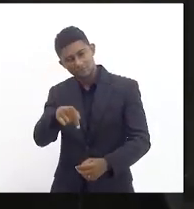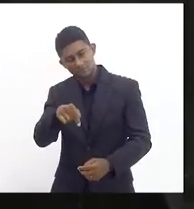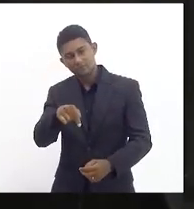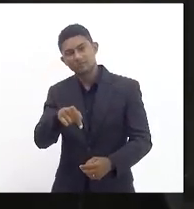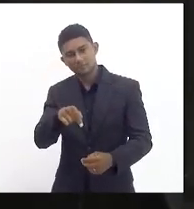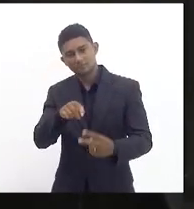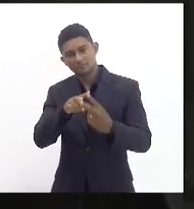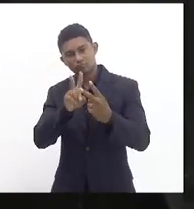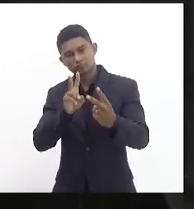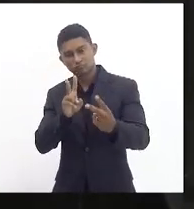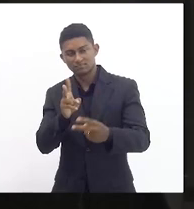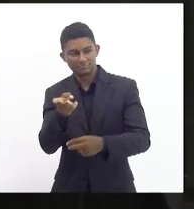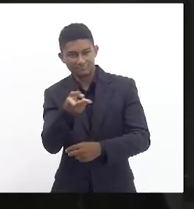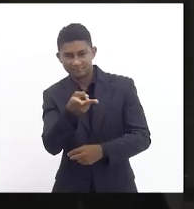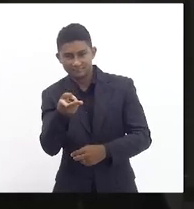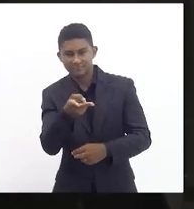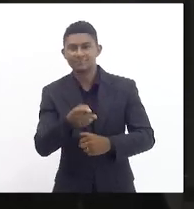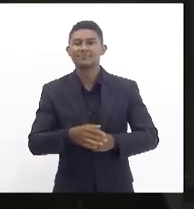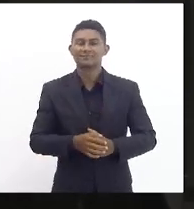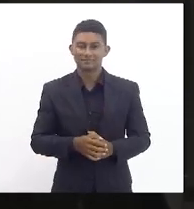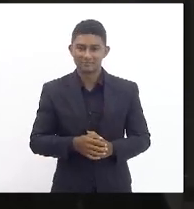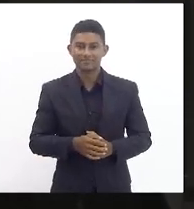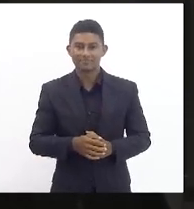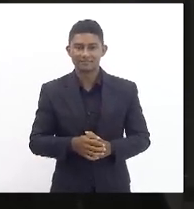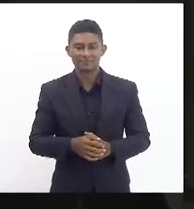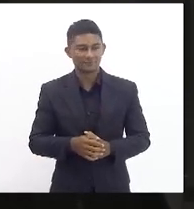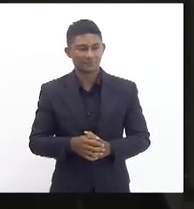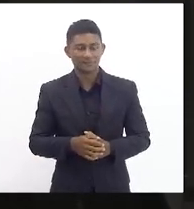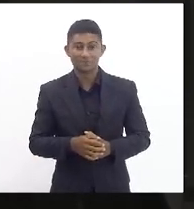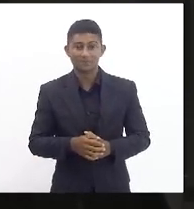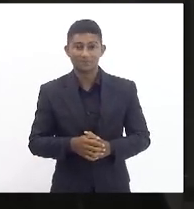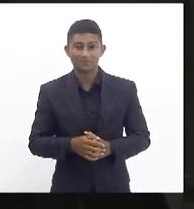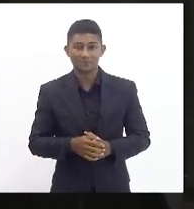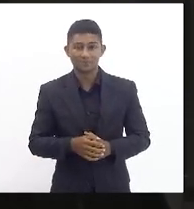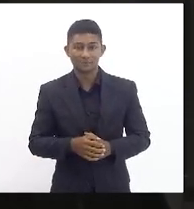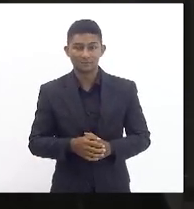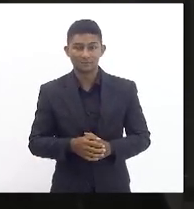remota, senhoras e senhores